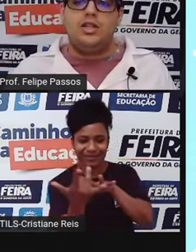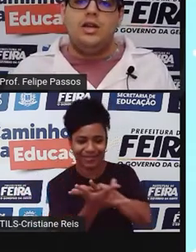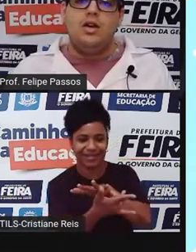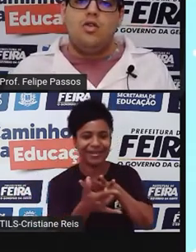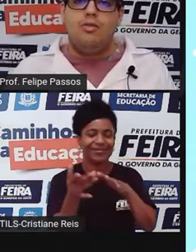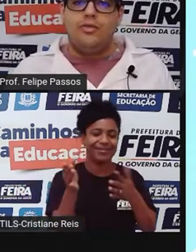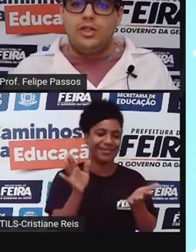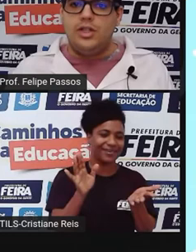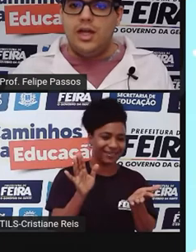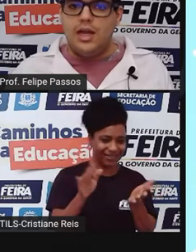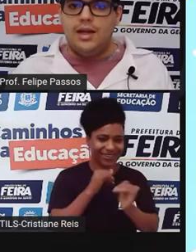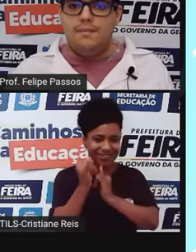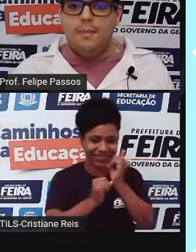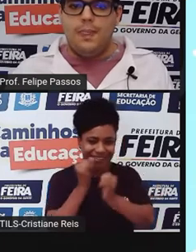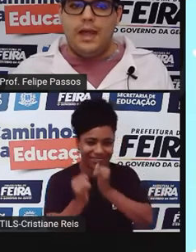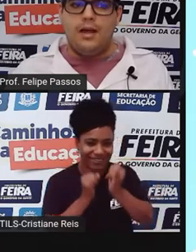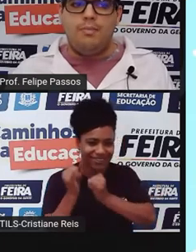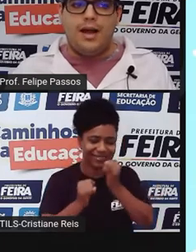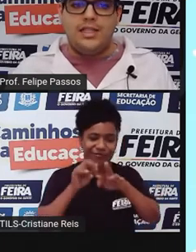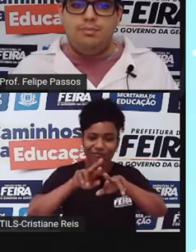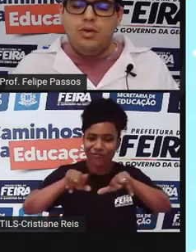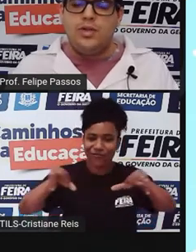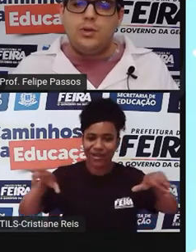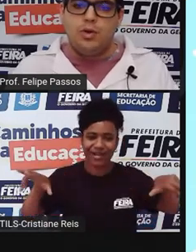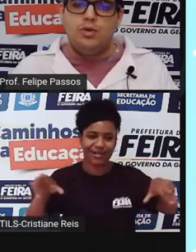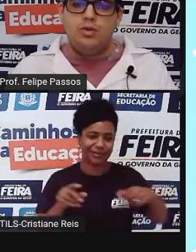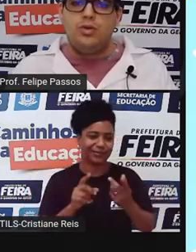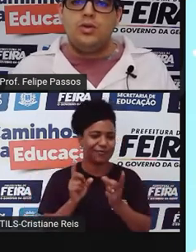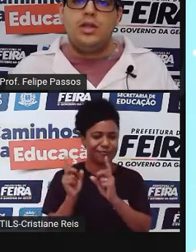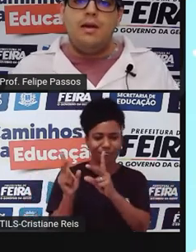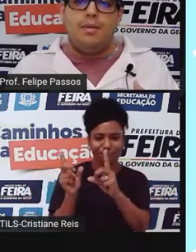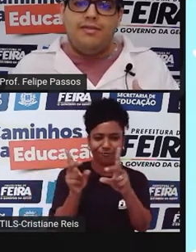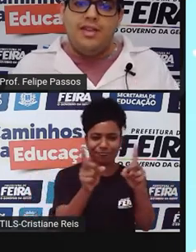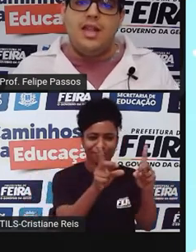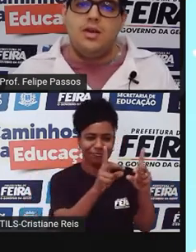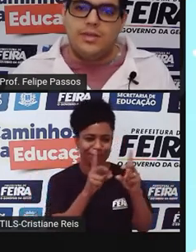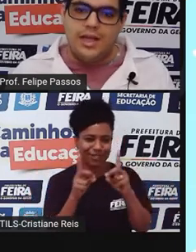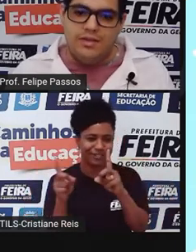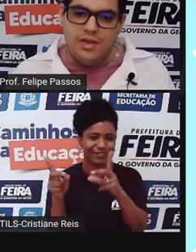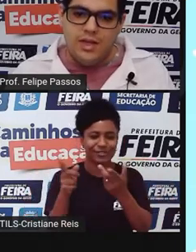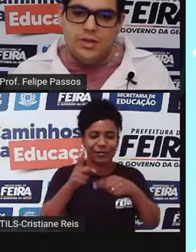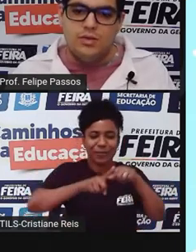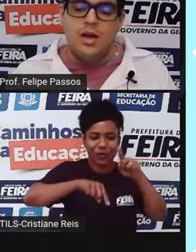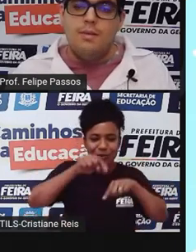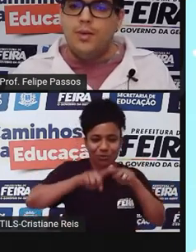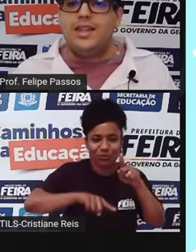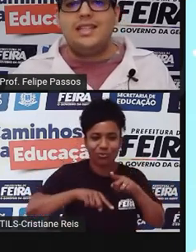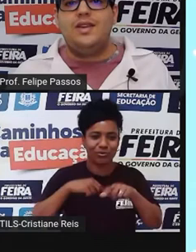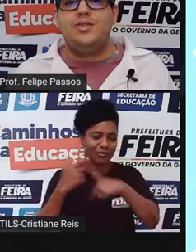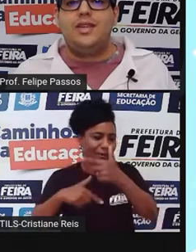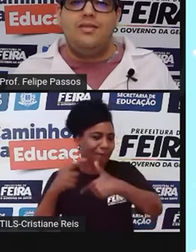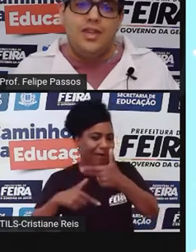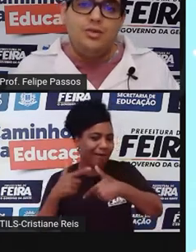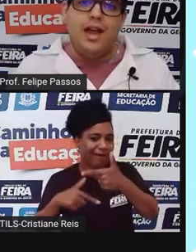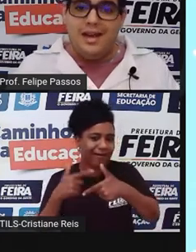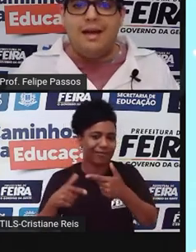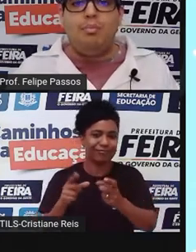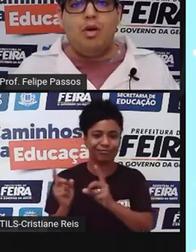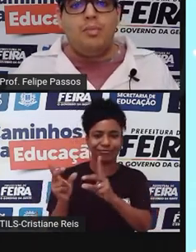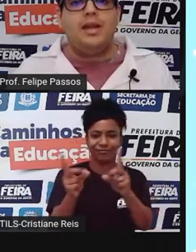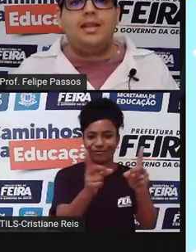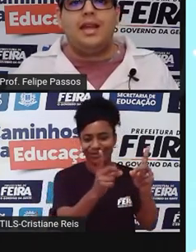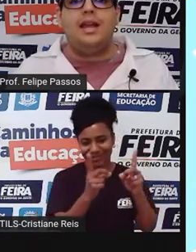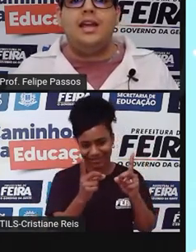internet, como fonte de renda, né? Para expor seus produtos, para vender um serviço. Muitas vezes o serviço